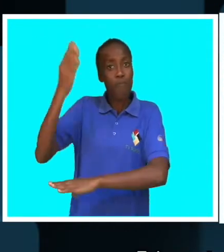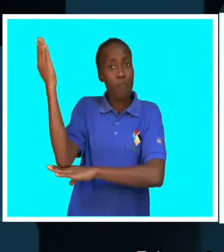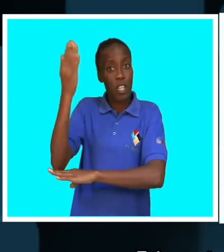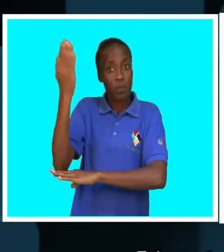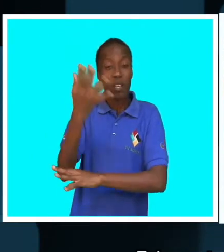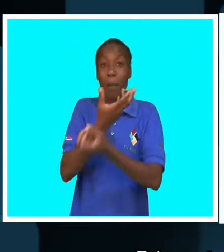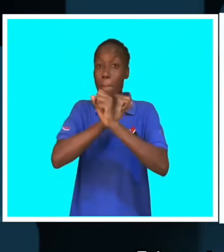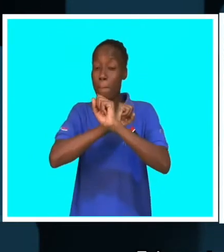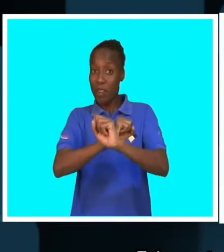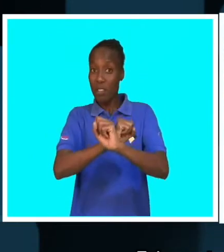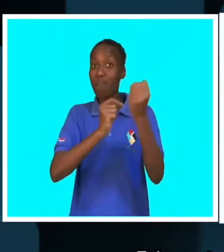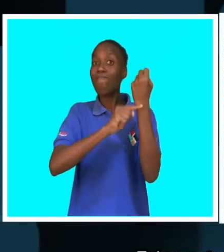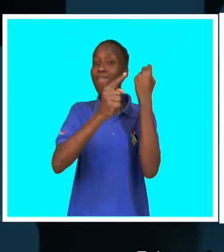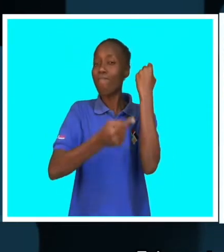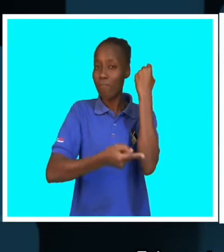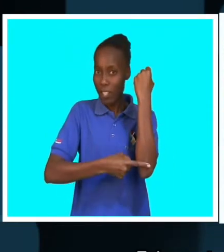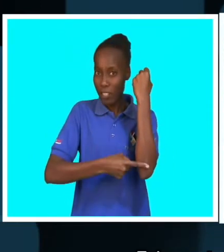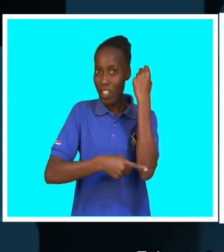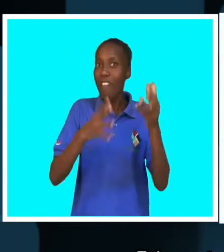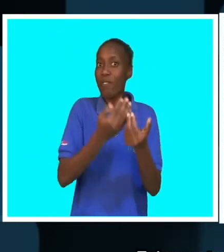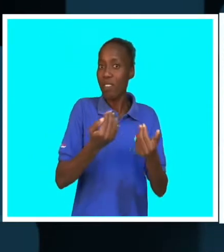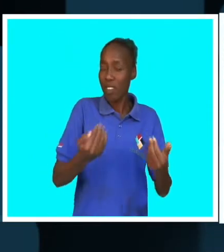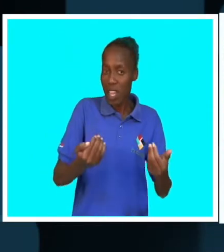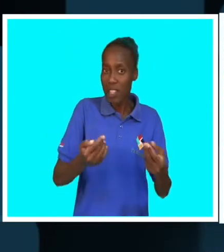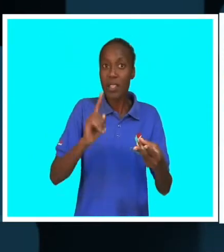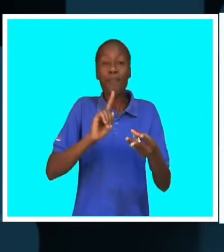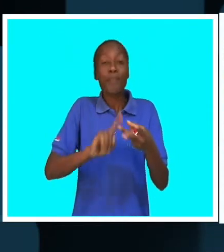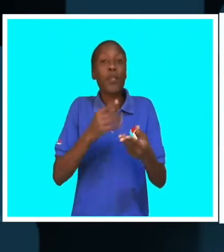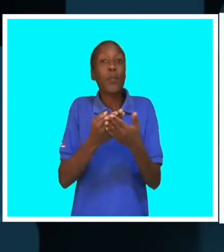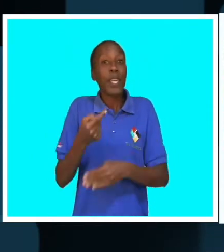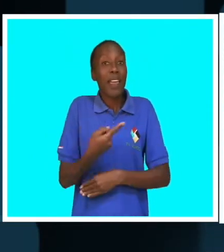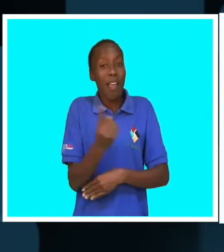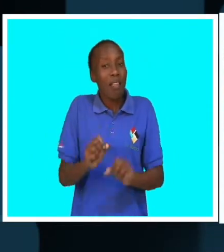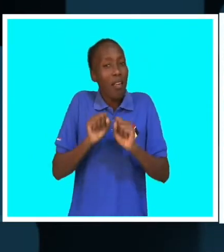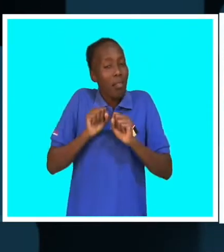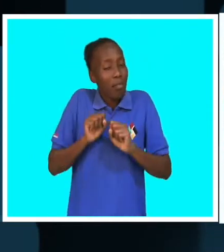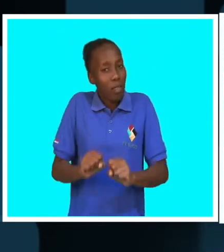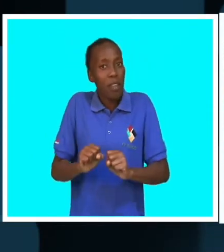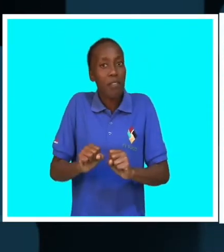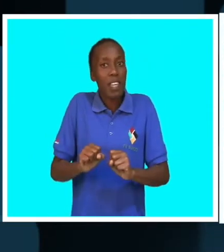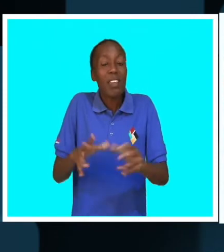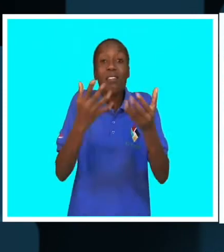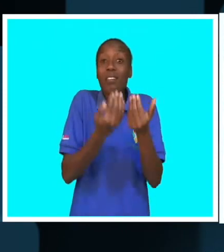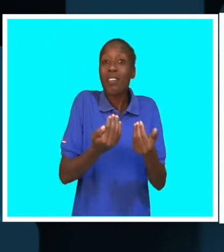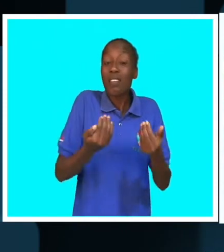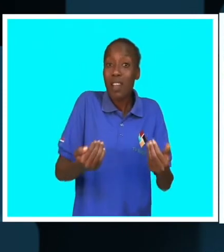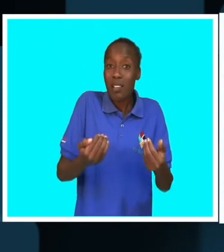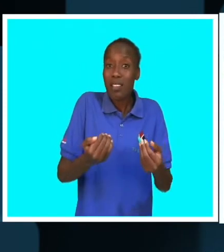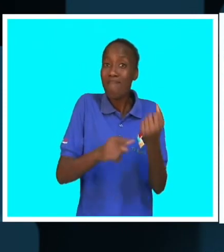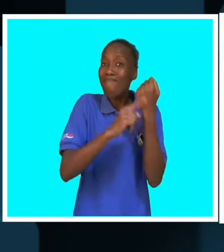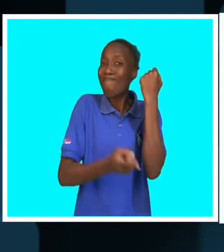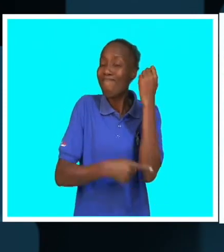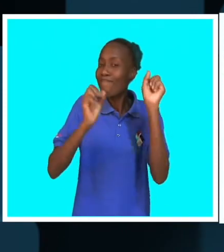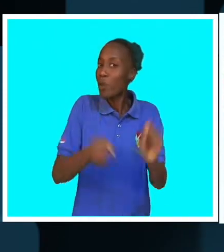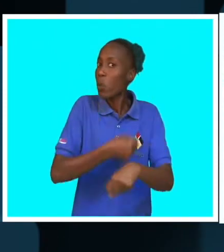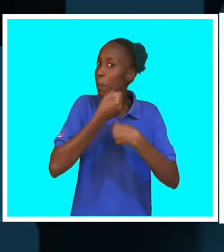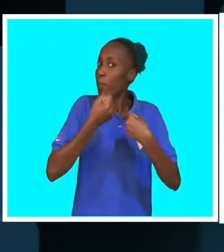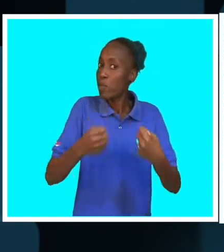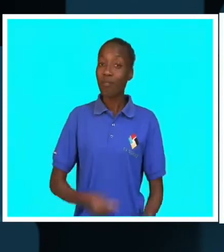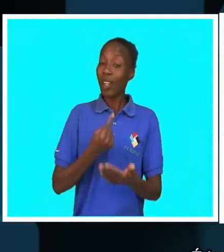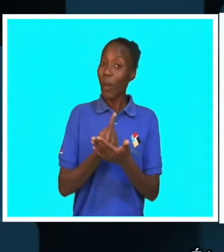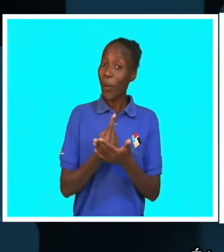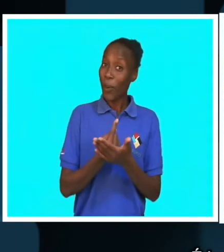palestras sobre prevenção da gravidez precoce, por forma a garantir que as crianças não engravidem mais